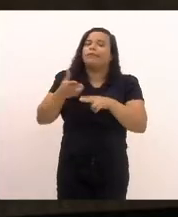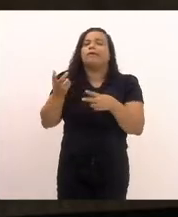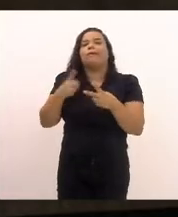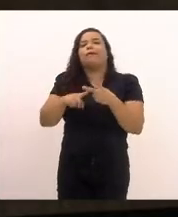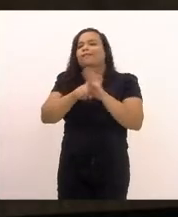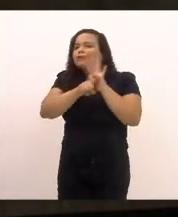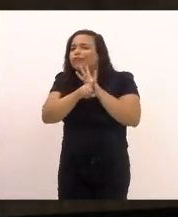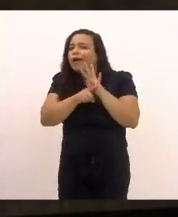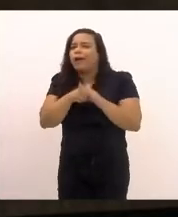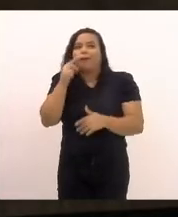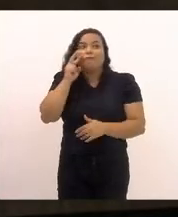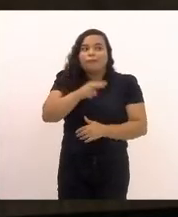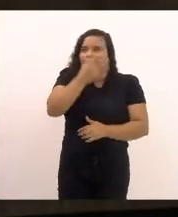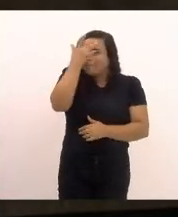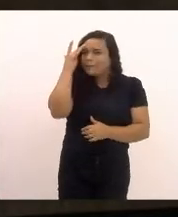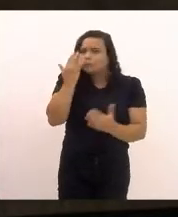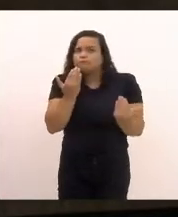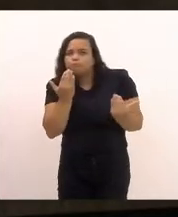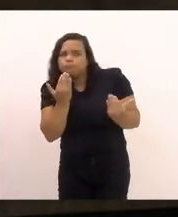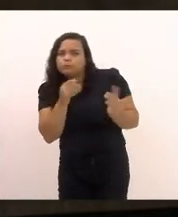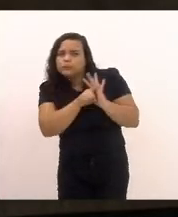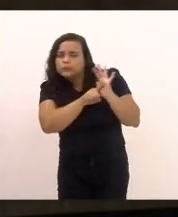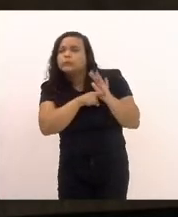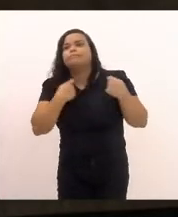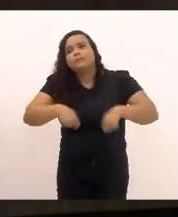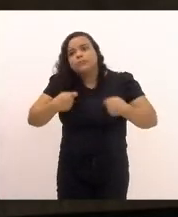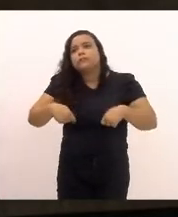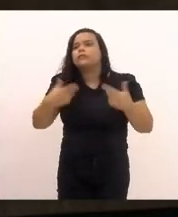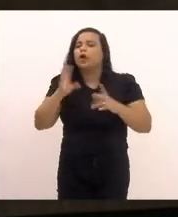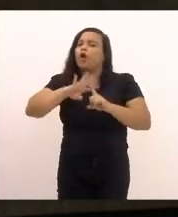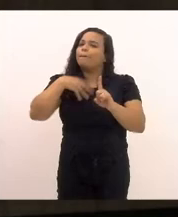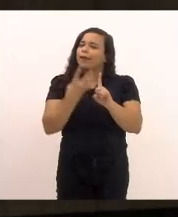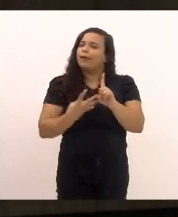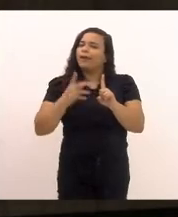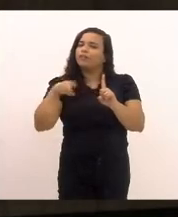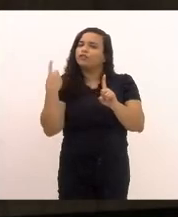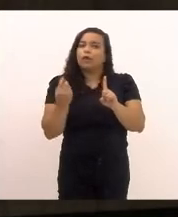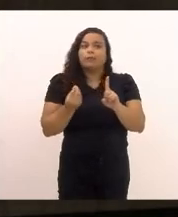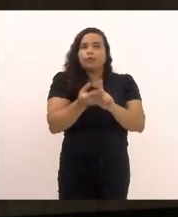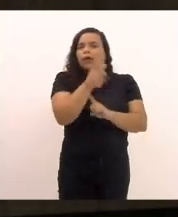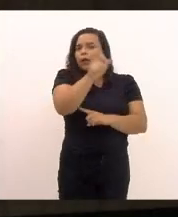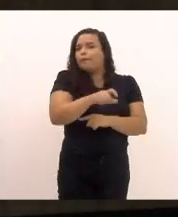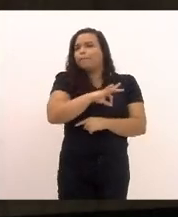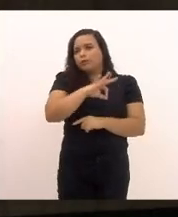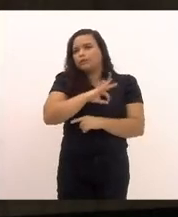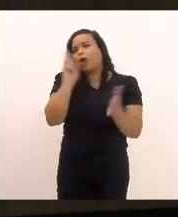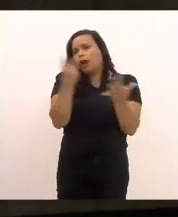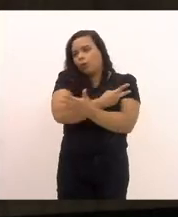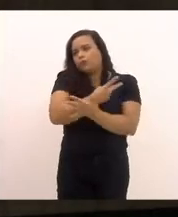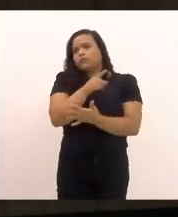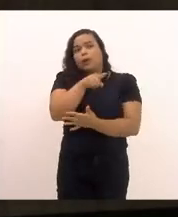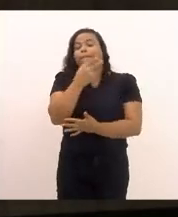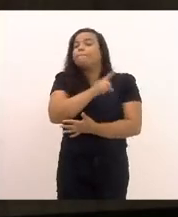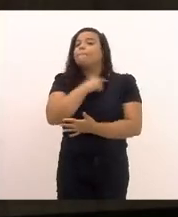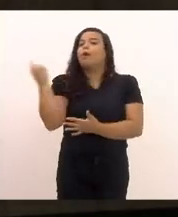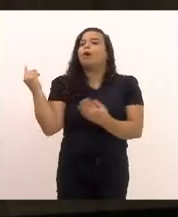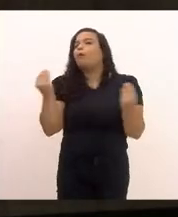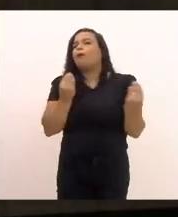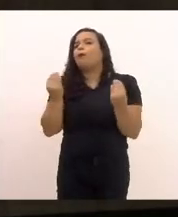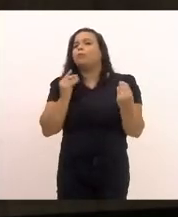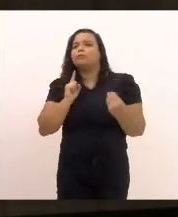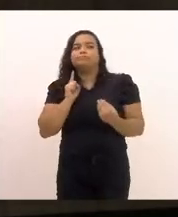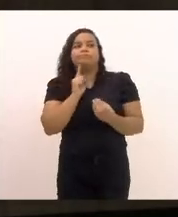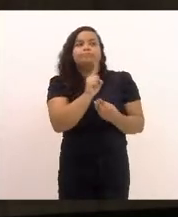enfim. Então, assim, a homenagem que aprovamos a esse policial, que foi morto em combate, foi morto na operação, não apaga